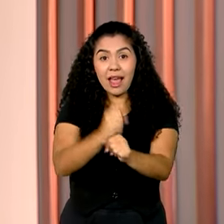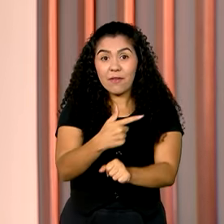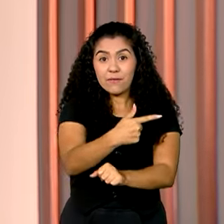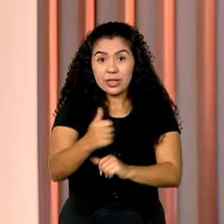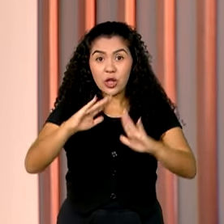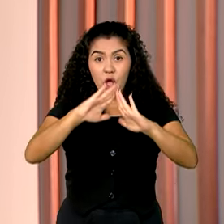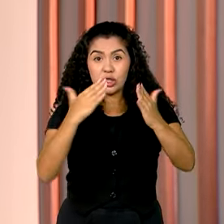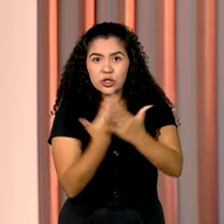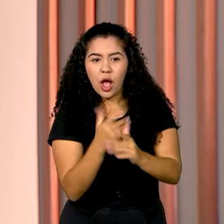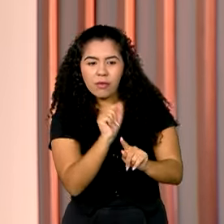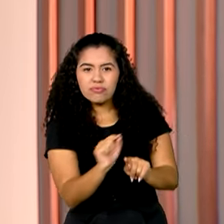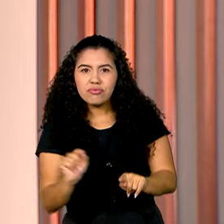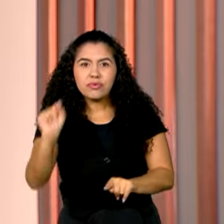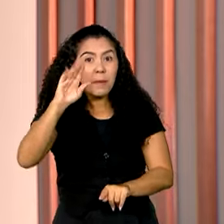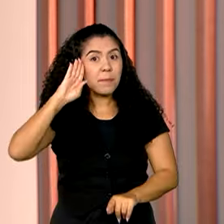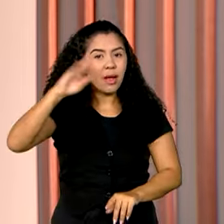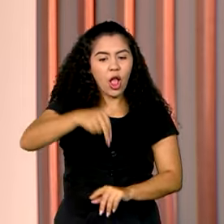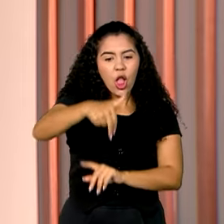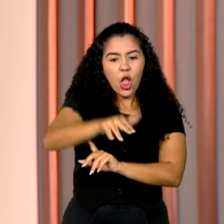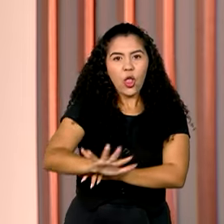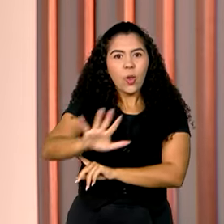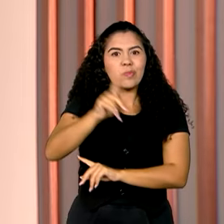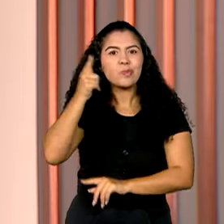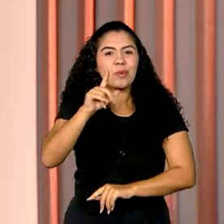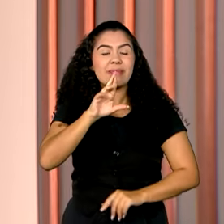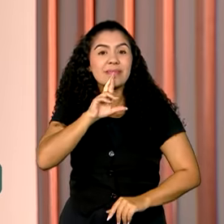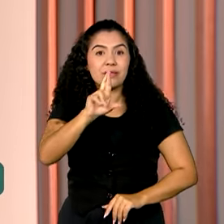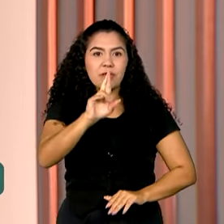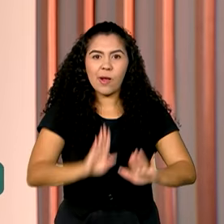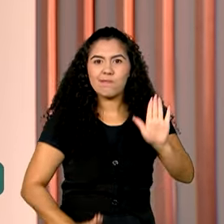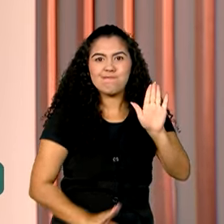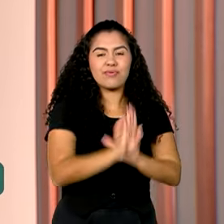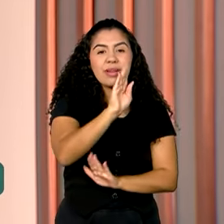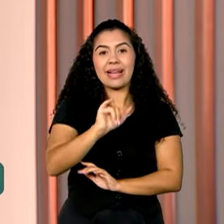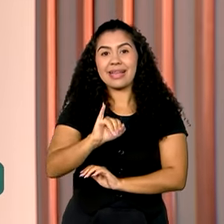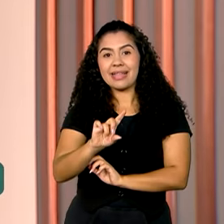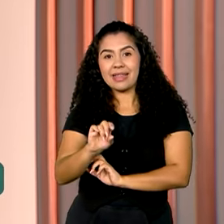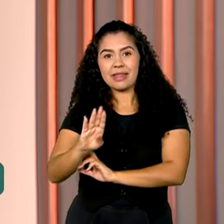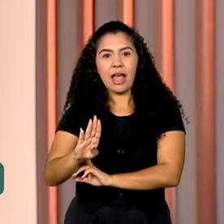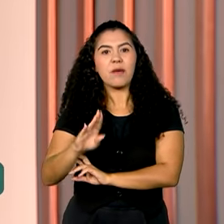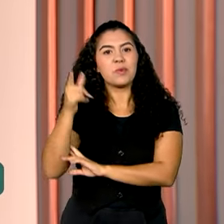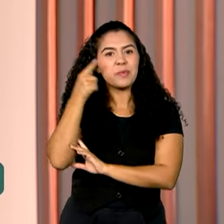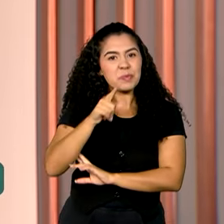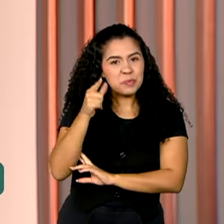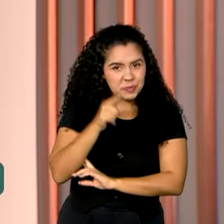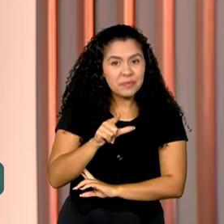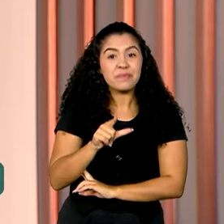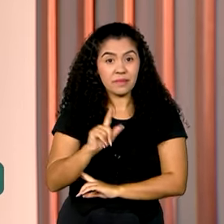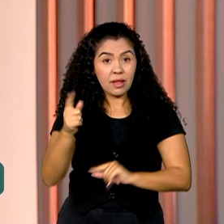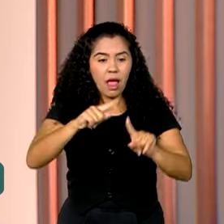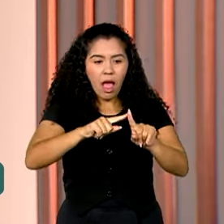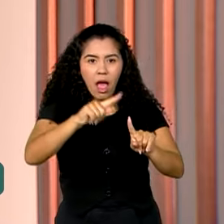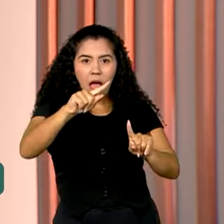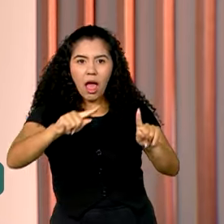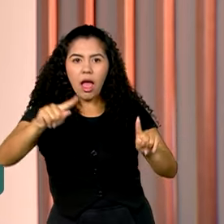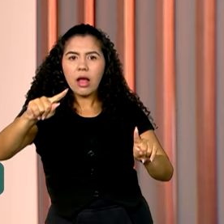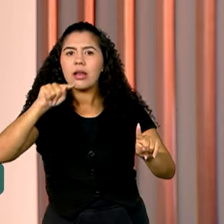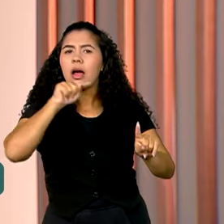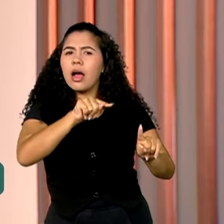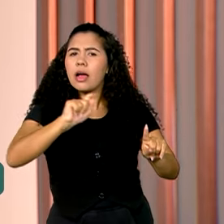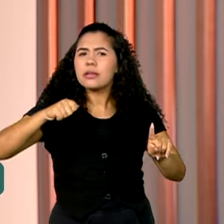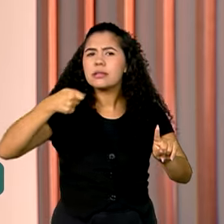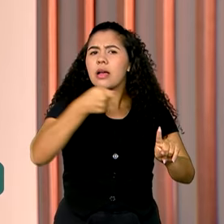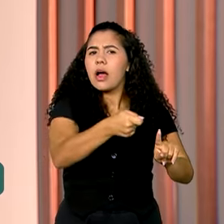Nordeste alcançaram desempenho máximo no IDEB, o Índice de Desenvolvimento da Educação Básica. O indicador é usado para avaliar